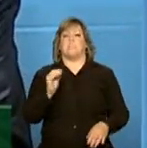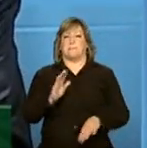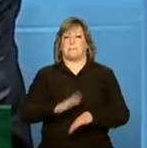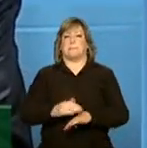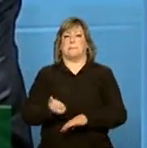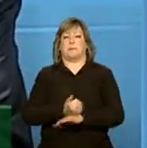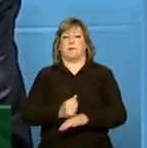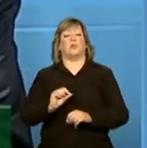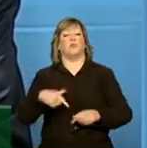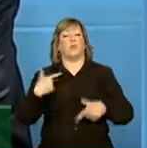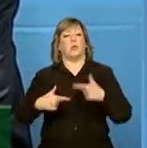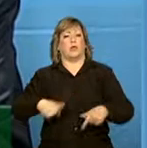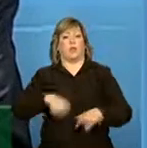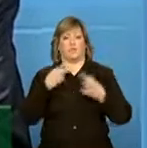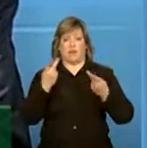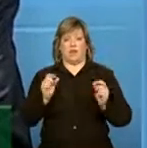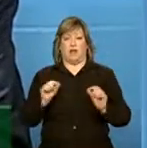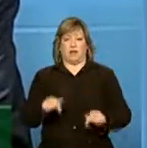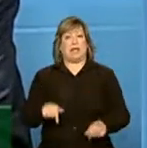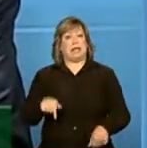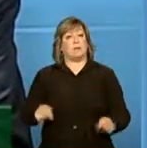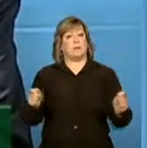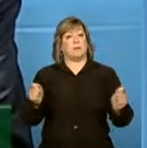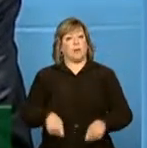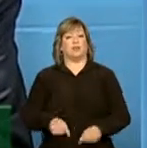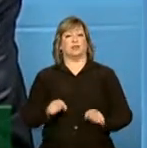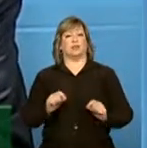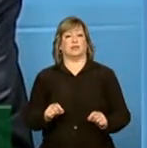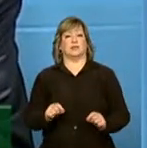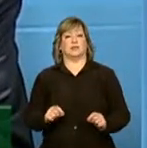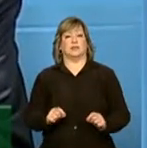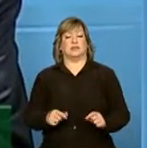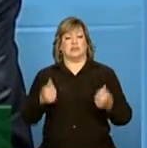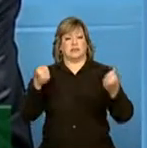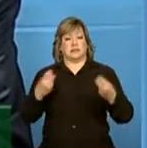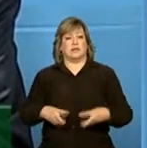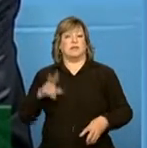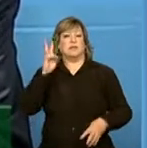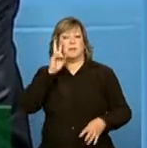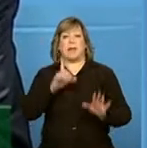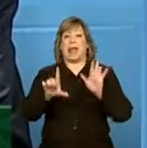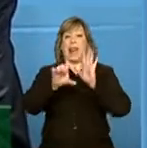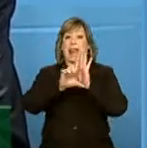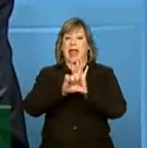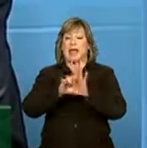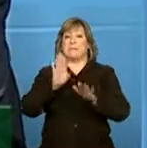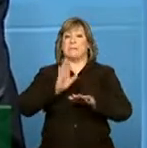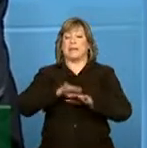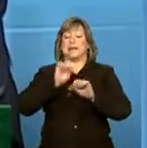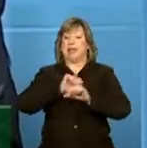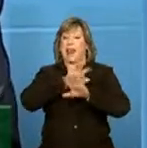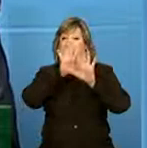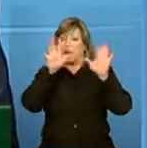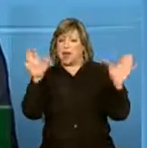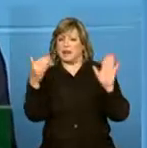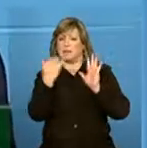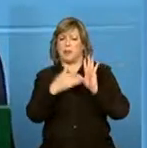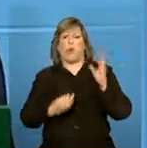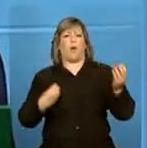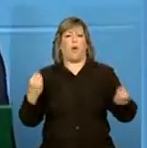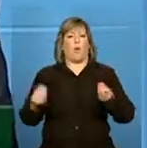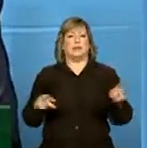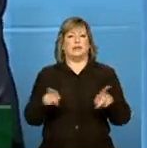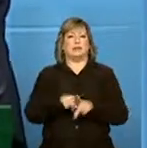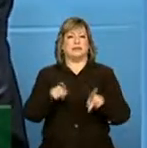nós mencionamos. Isto se pode traduzir em leis mais claras e ter a participação